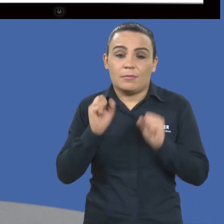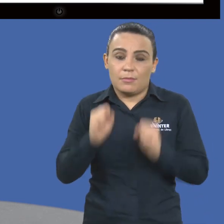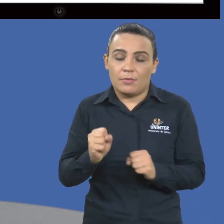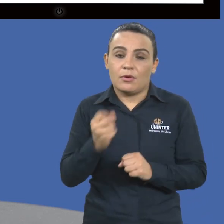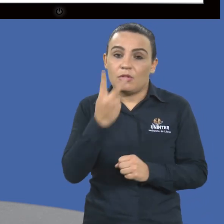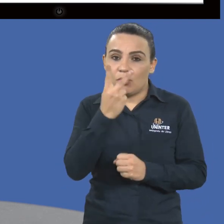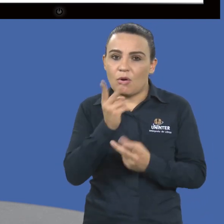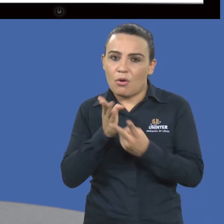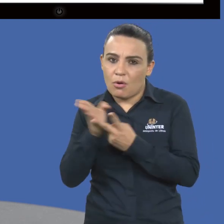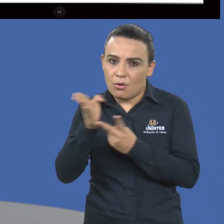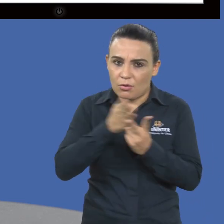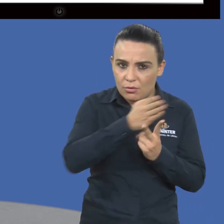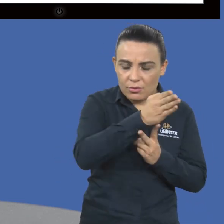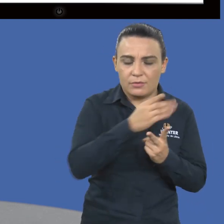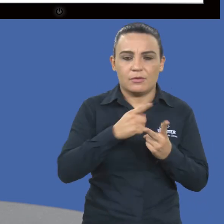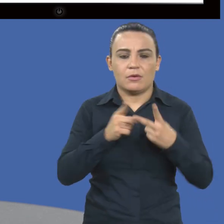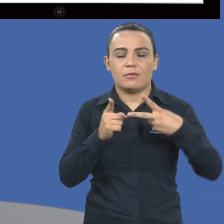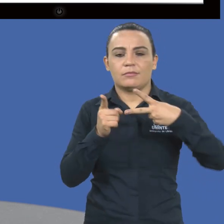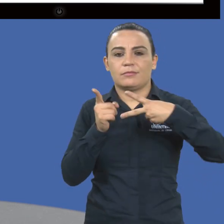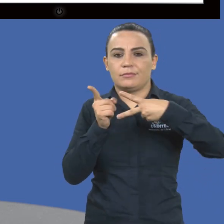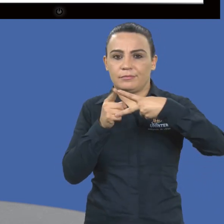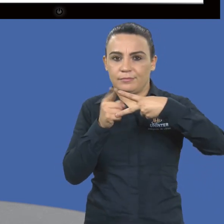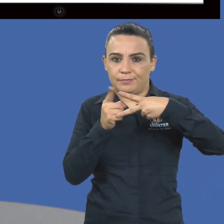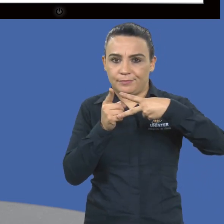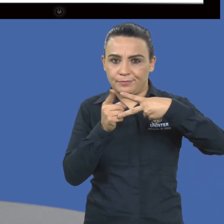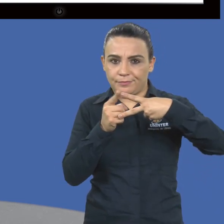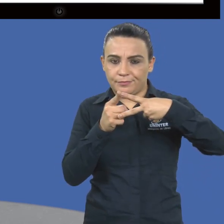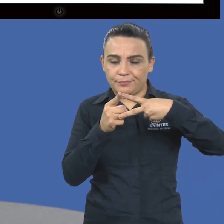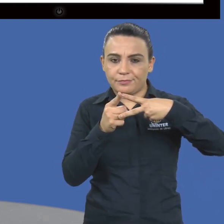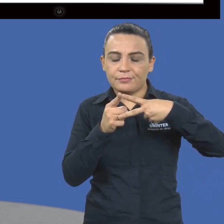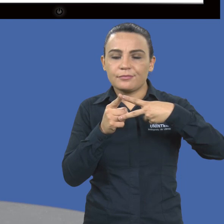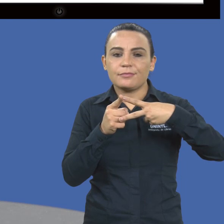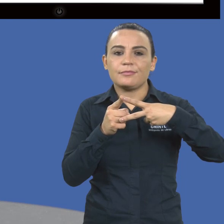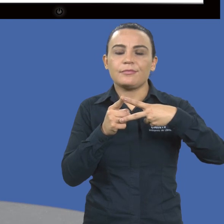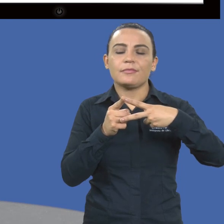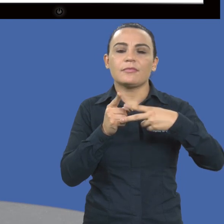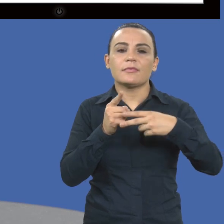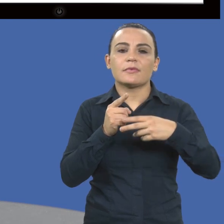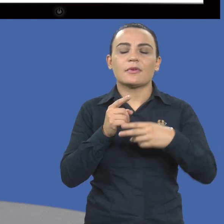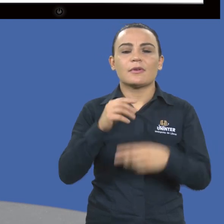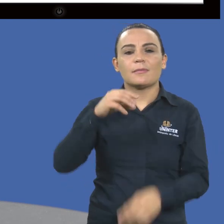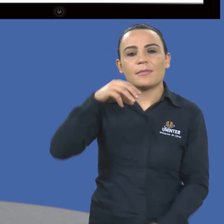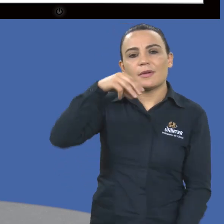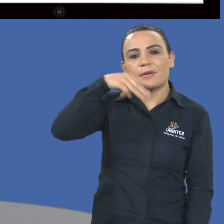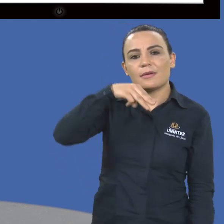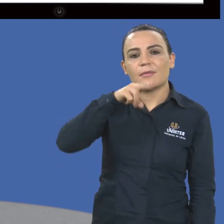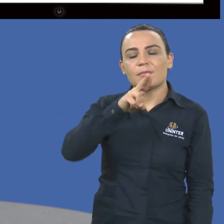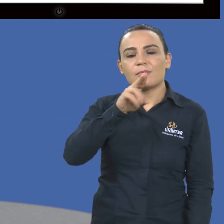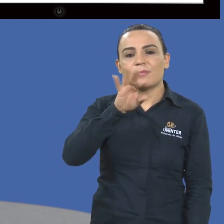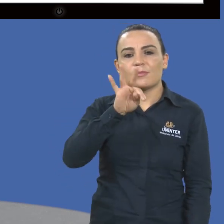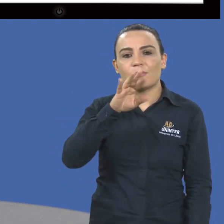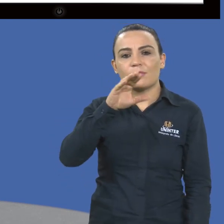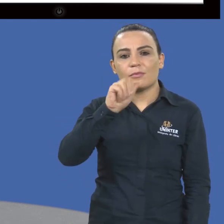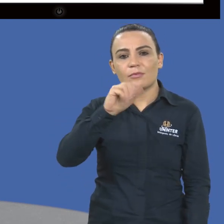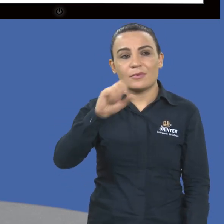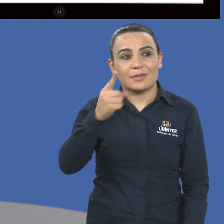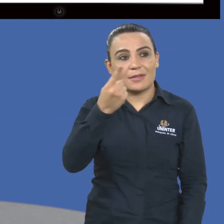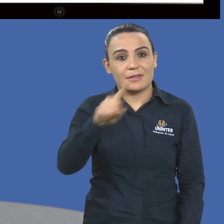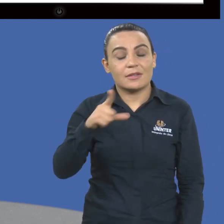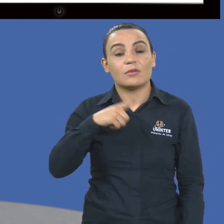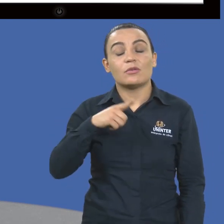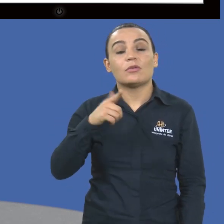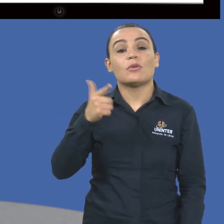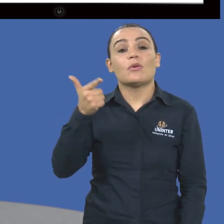podem acontecer de duas maneiras. Uma, por uma mutação que eu assinalei ali,